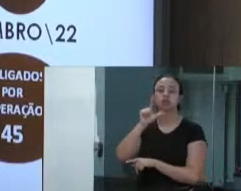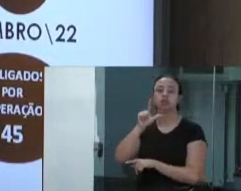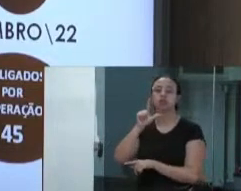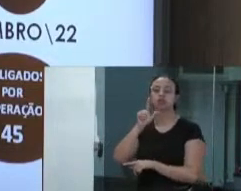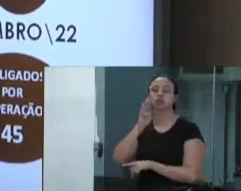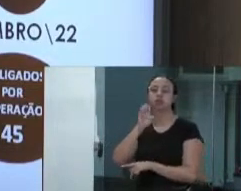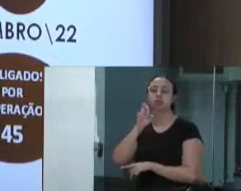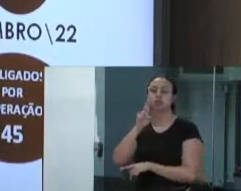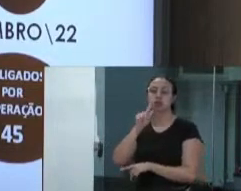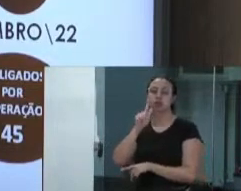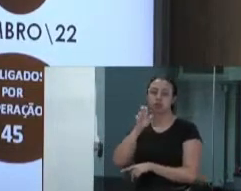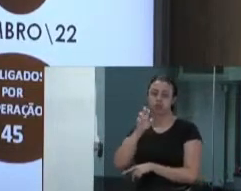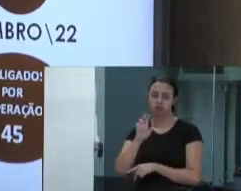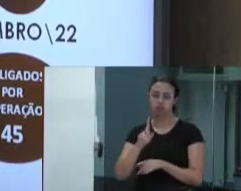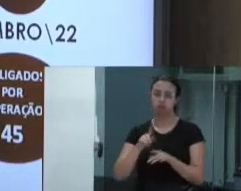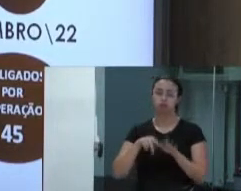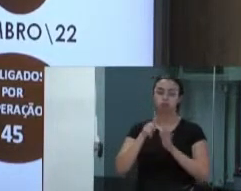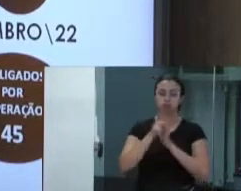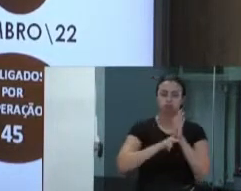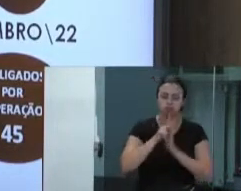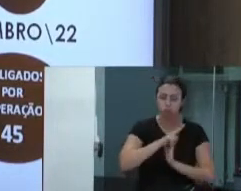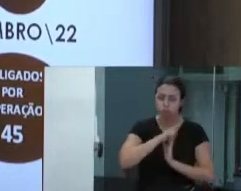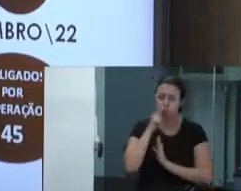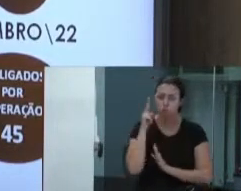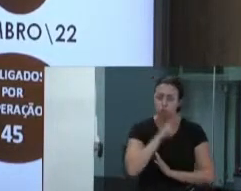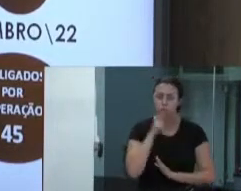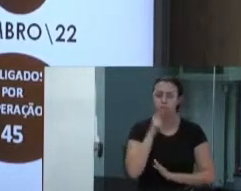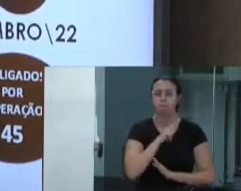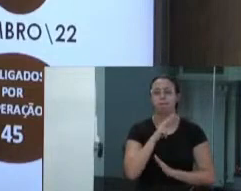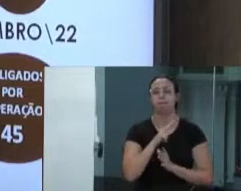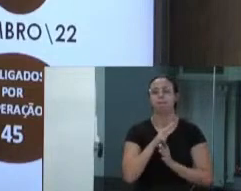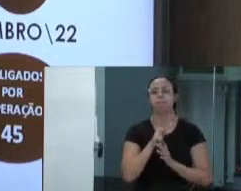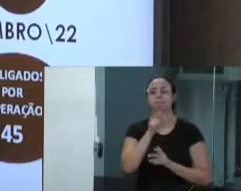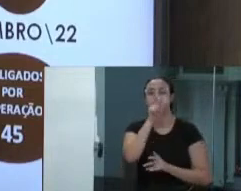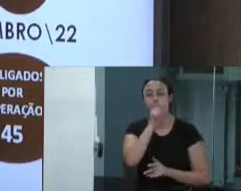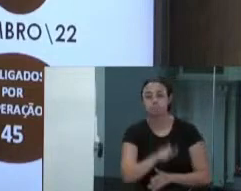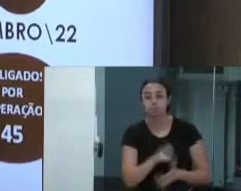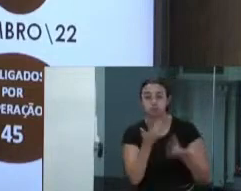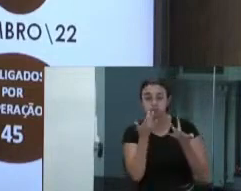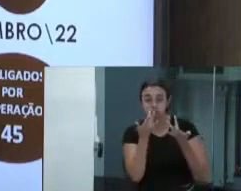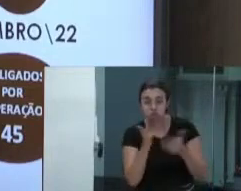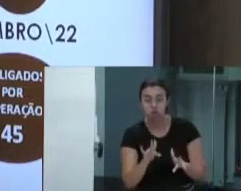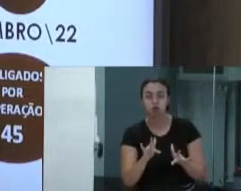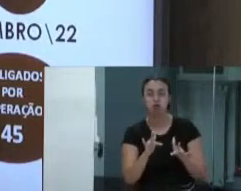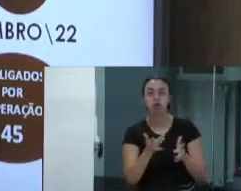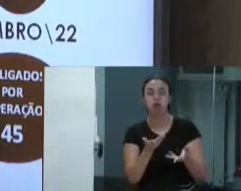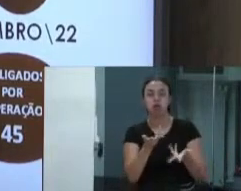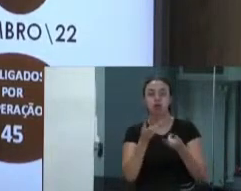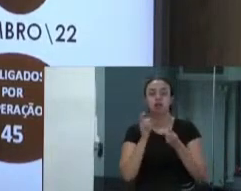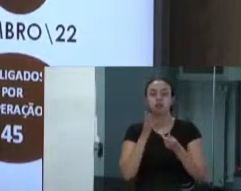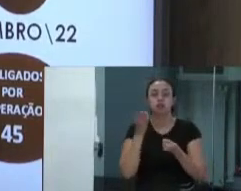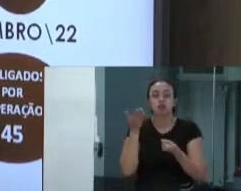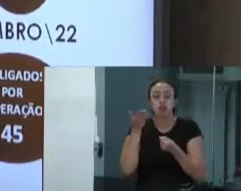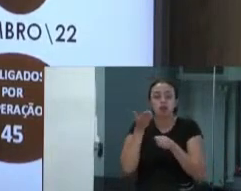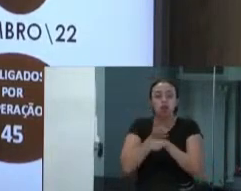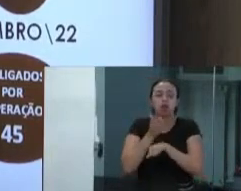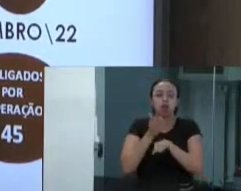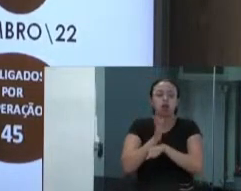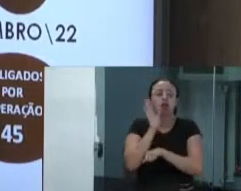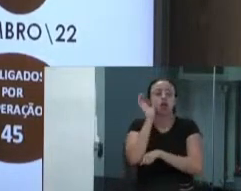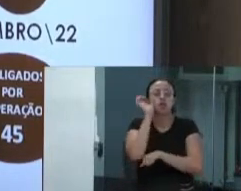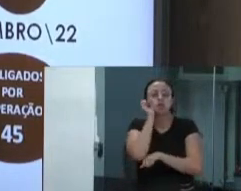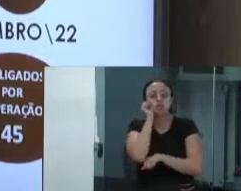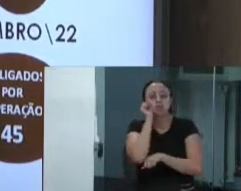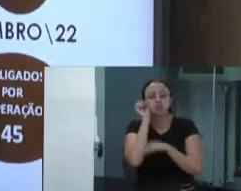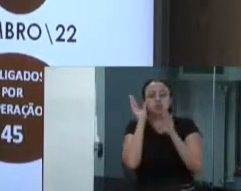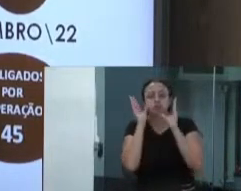ele aqui, que foi também um plano emergencial para o frio, onde a pessoa também que não quer o acolhimento, mas ela quer só passar a noite, ela só quer dormir, né, e